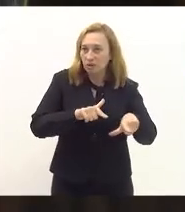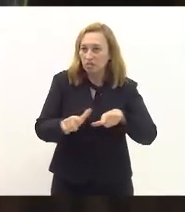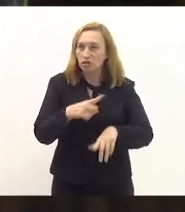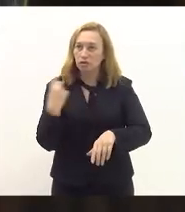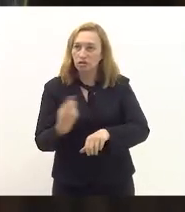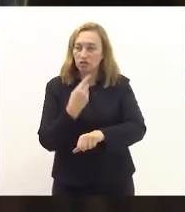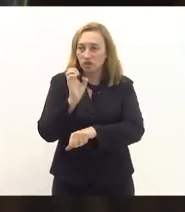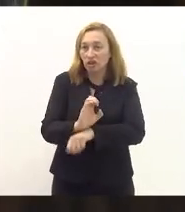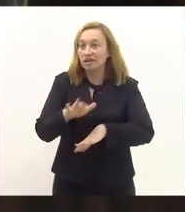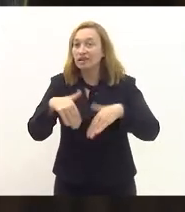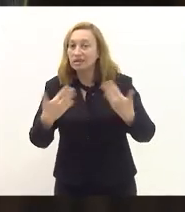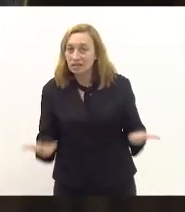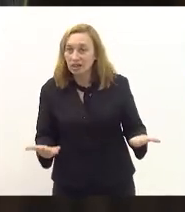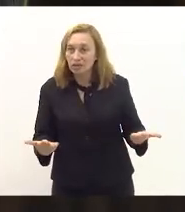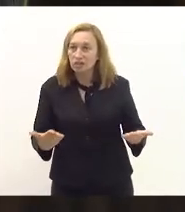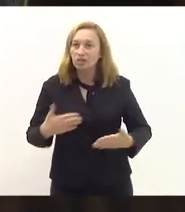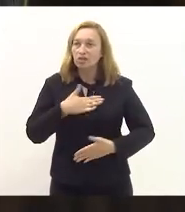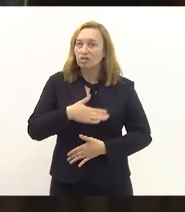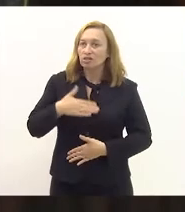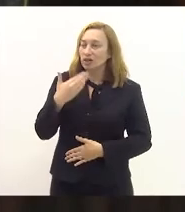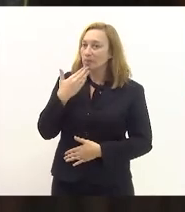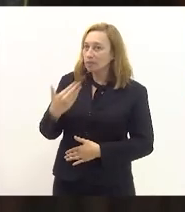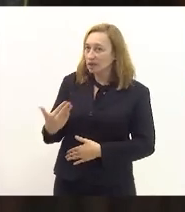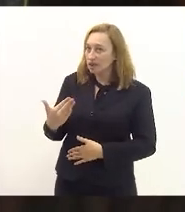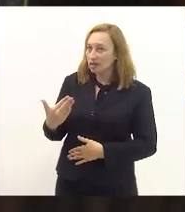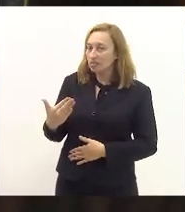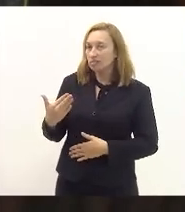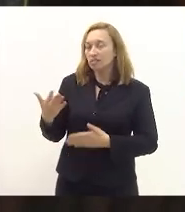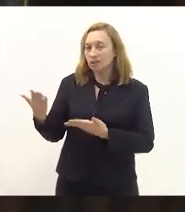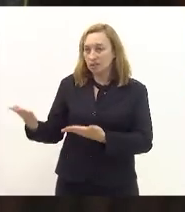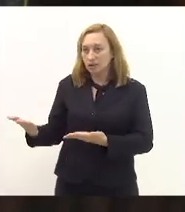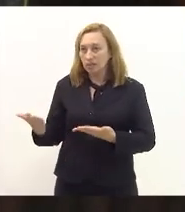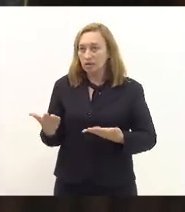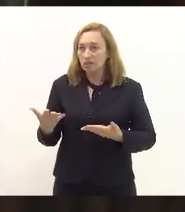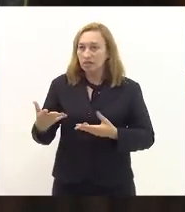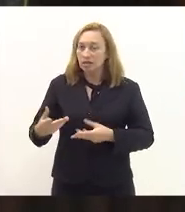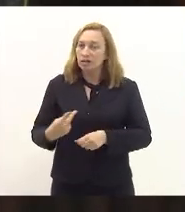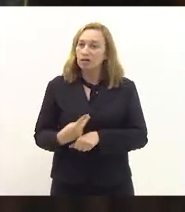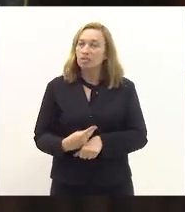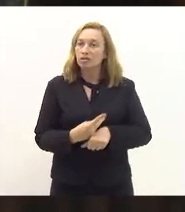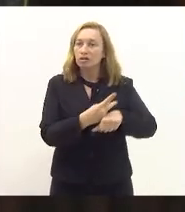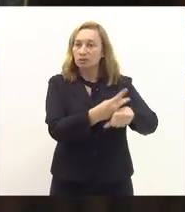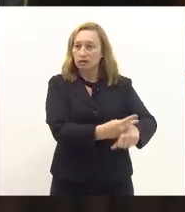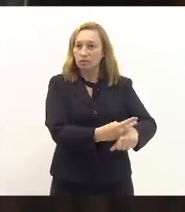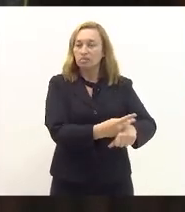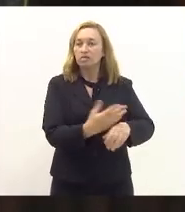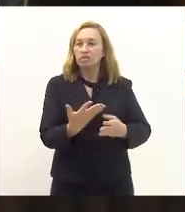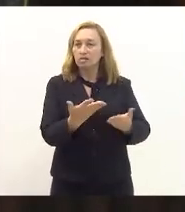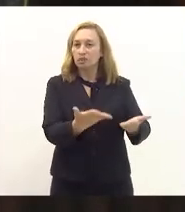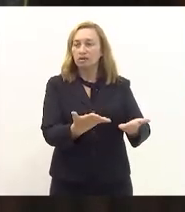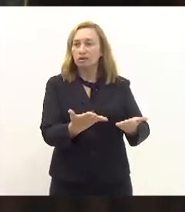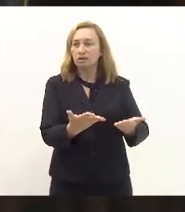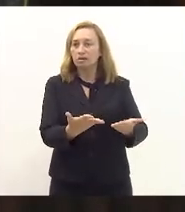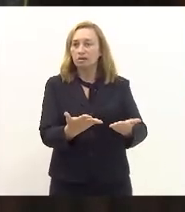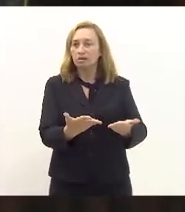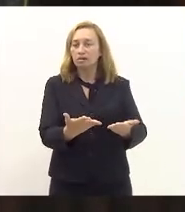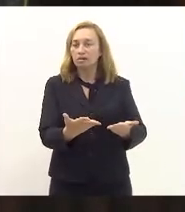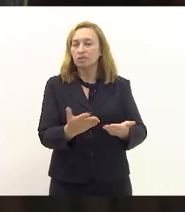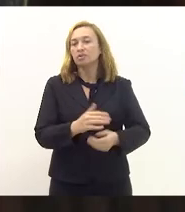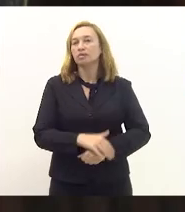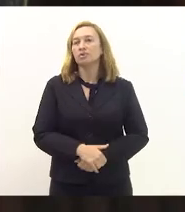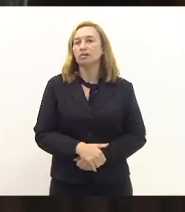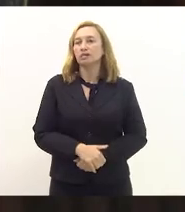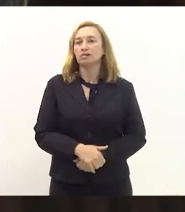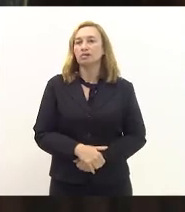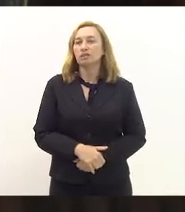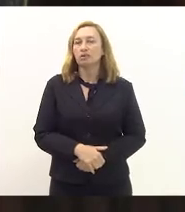Estado. Então, gostaria de pedir ao cerimonial que trouxesse aqui as comendas